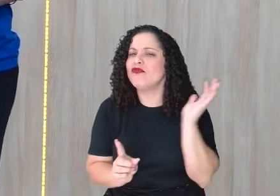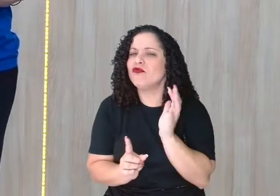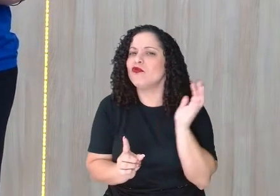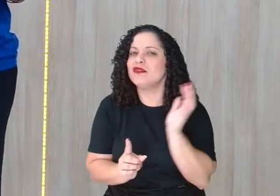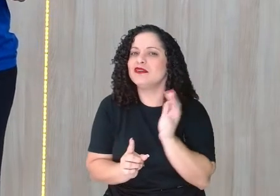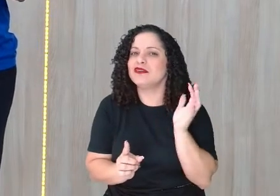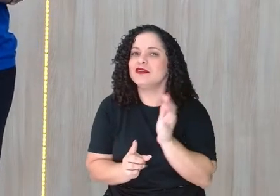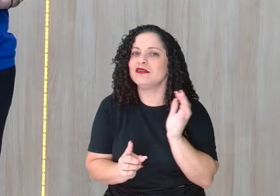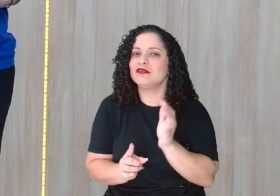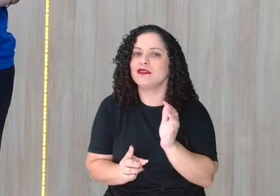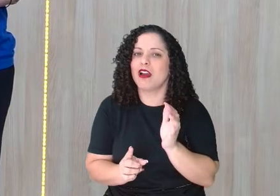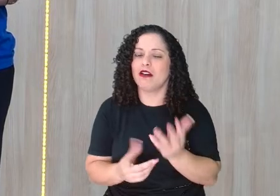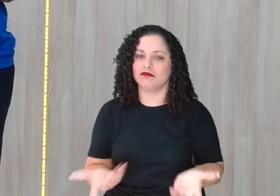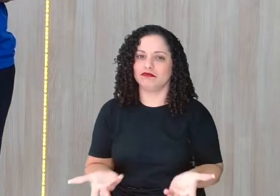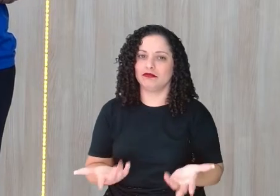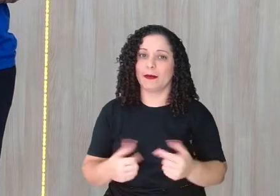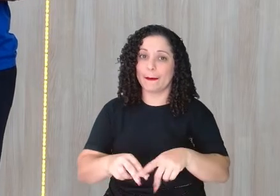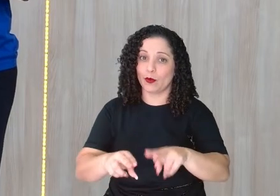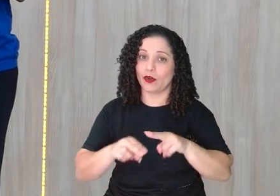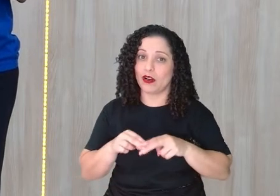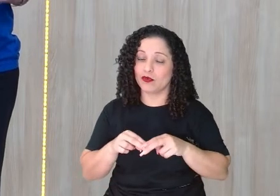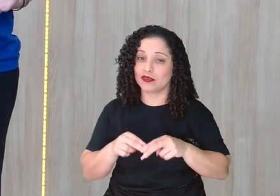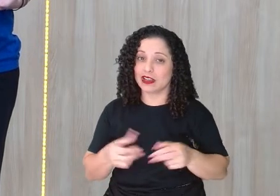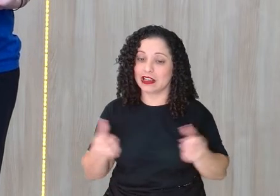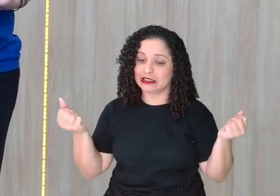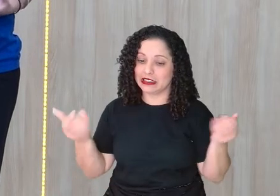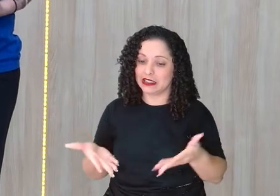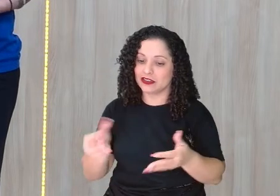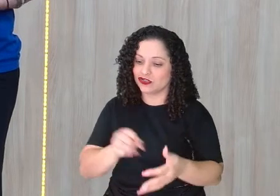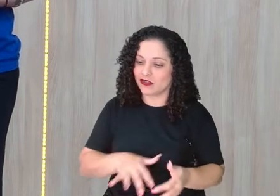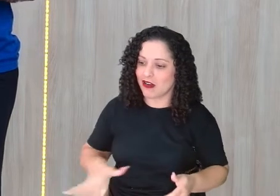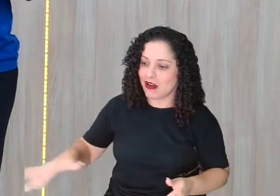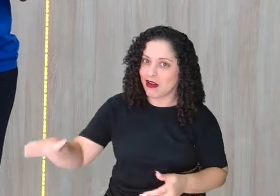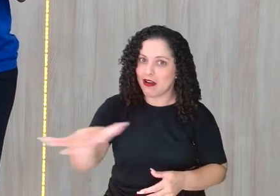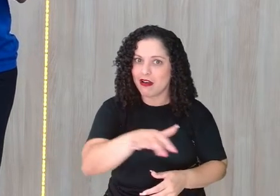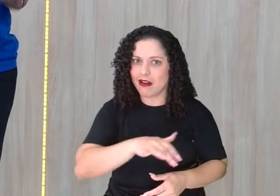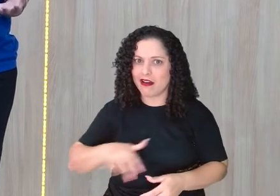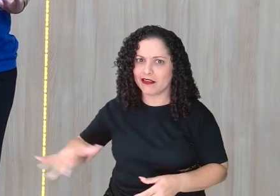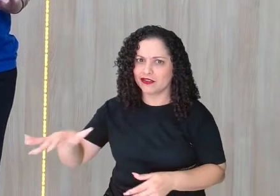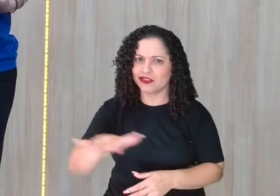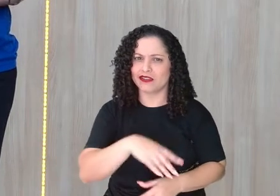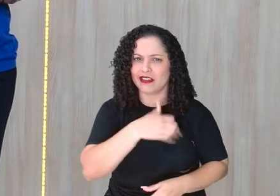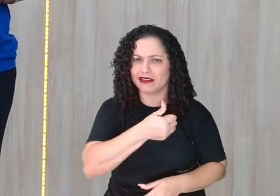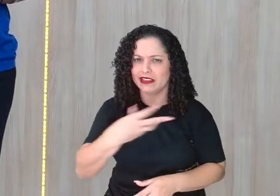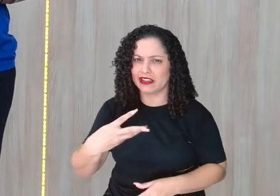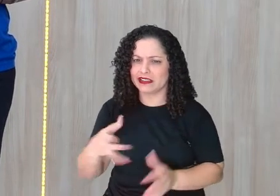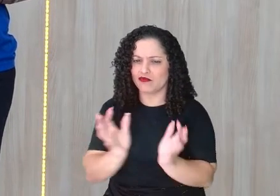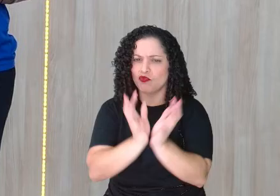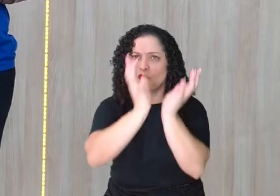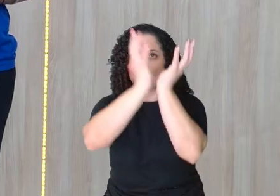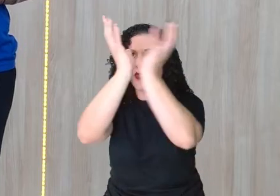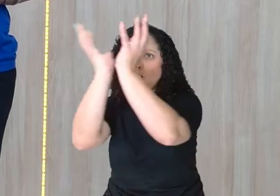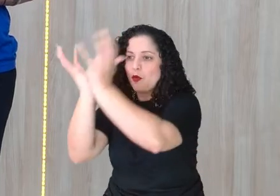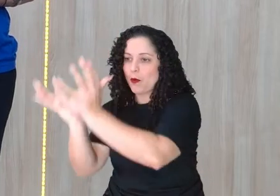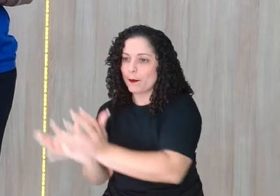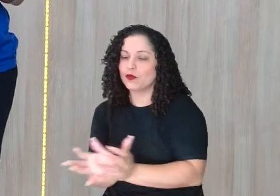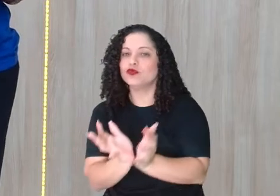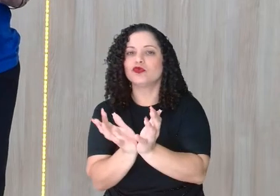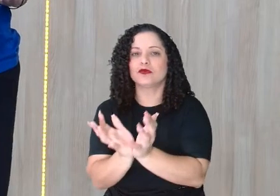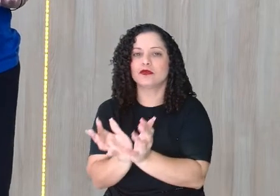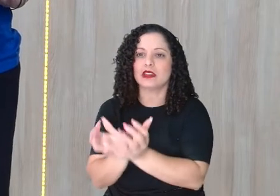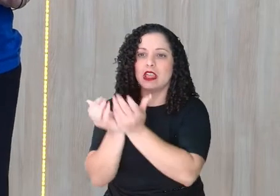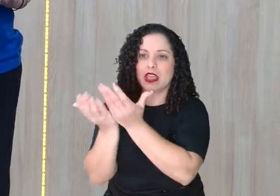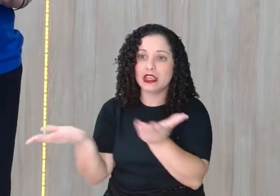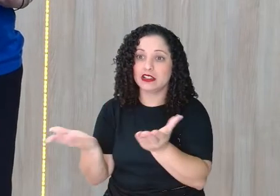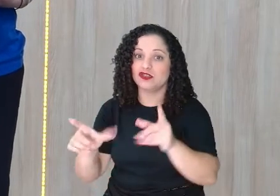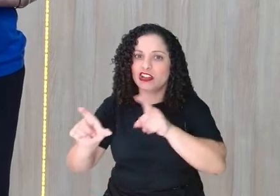que contribuíram para que esses territórios, né, essas 13 colônias, elas